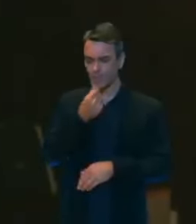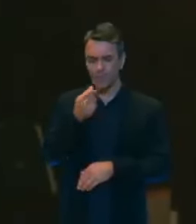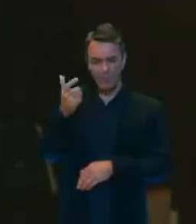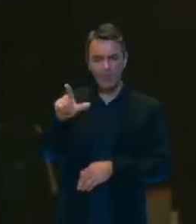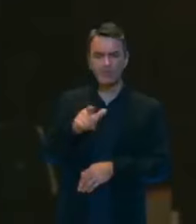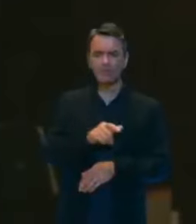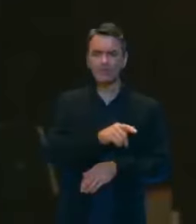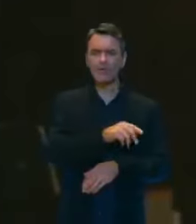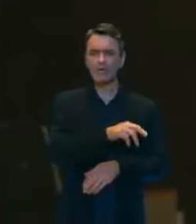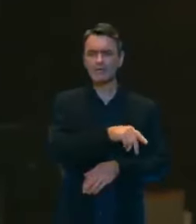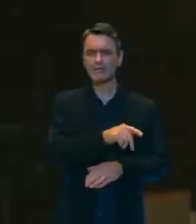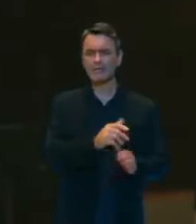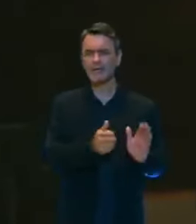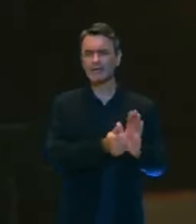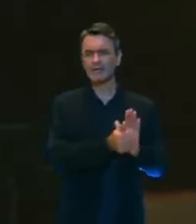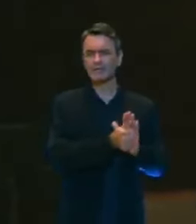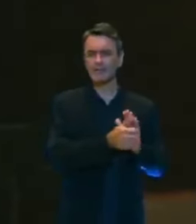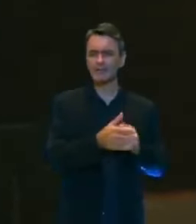nada: